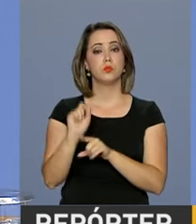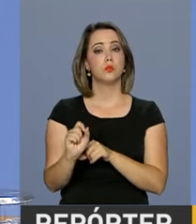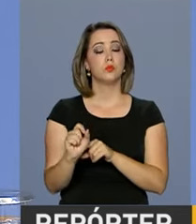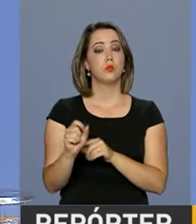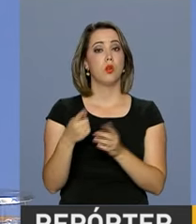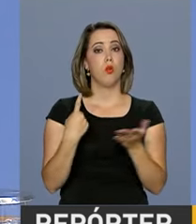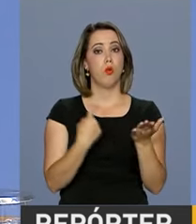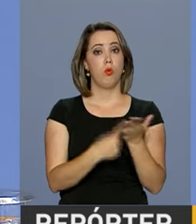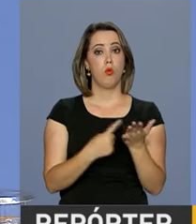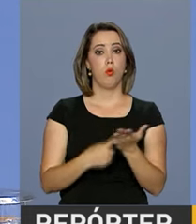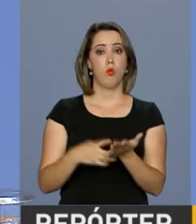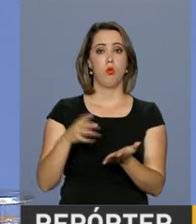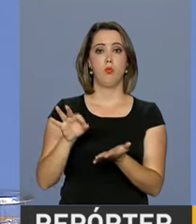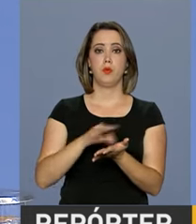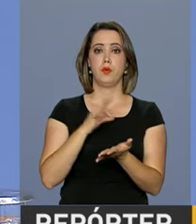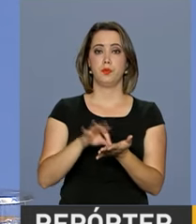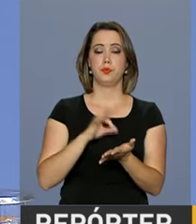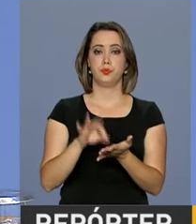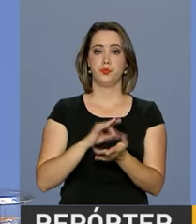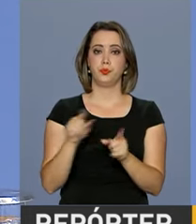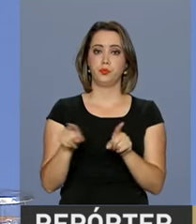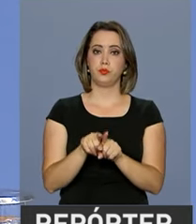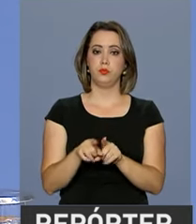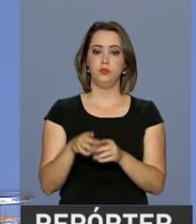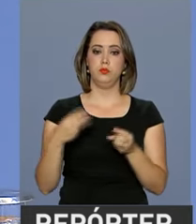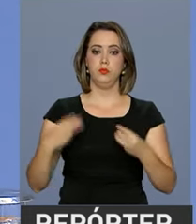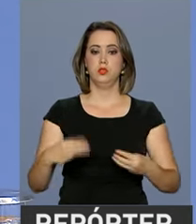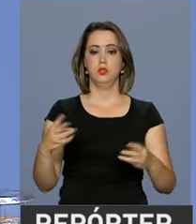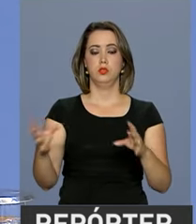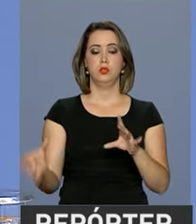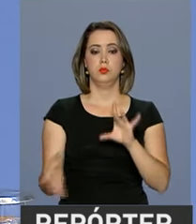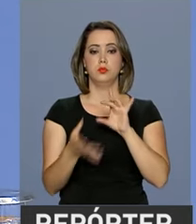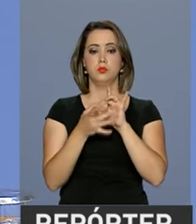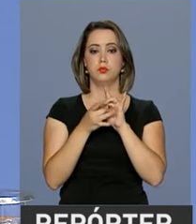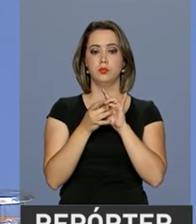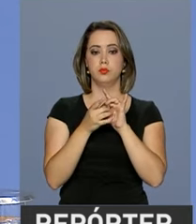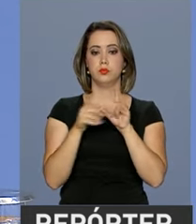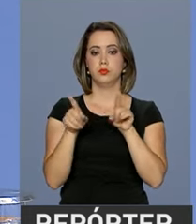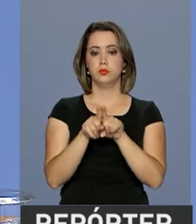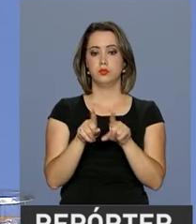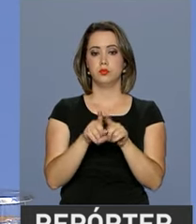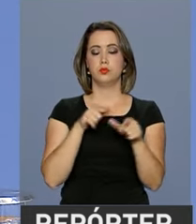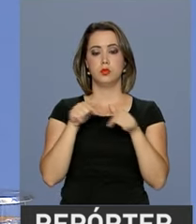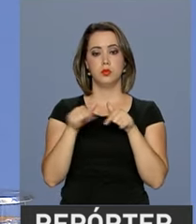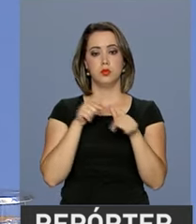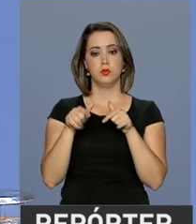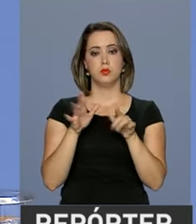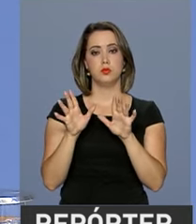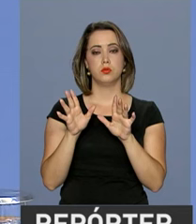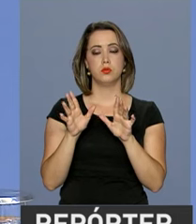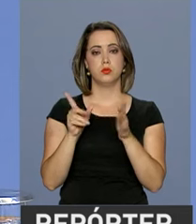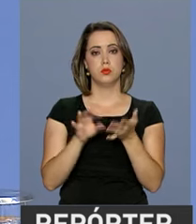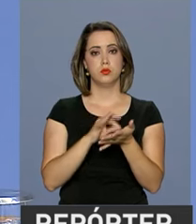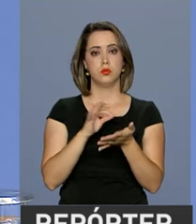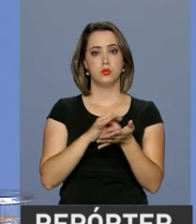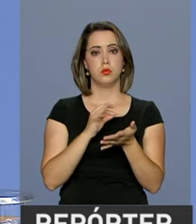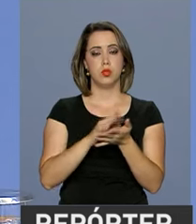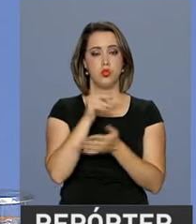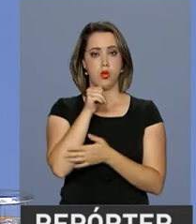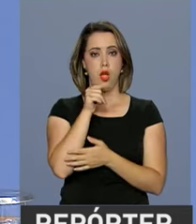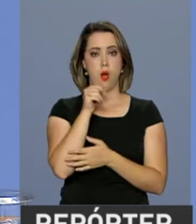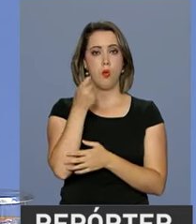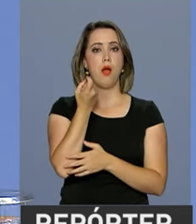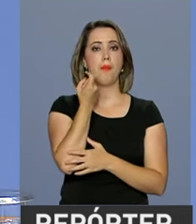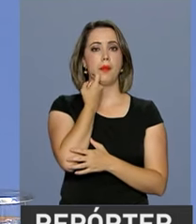ato assinado pelo MIDIC, nesse caso. O Ministério da Integração Nacional vai assinar também um ato de cooperação na área de recursos hídricos e